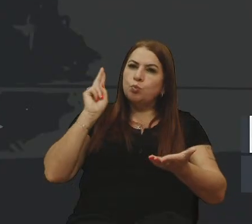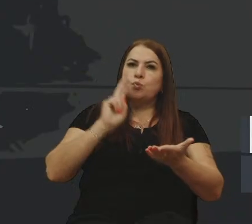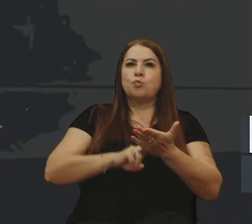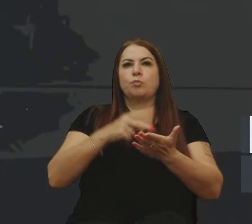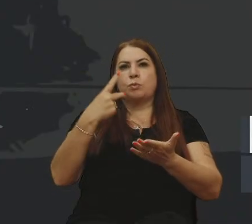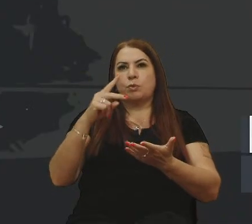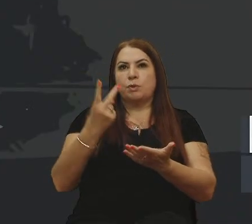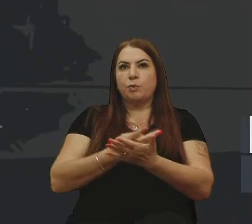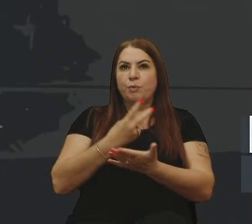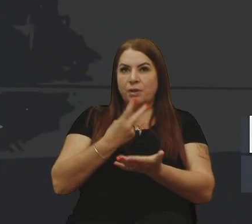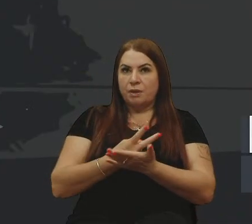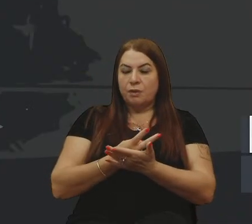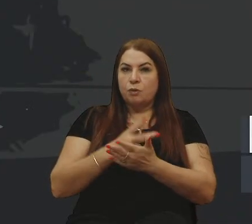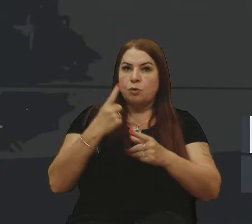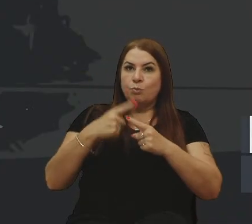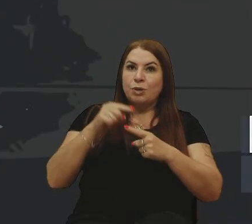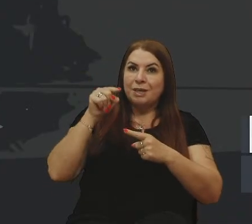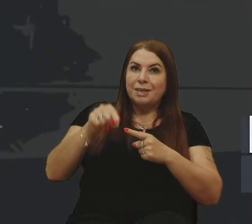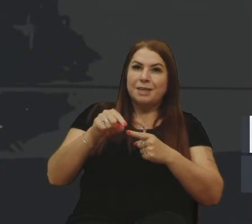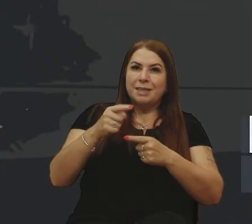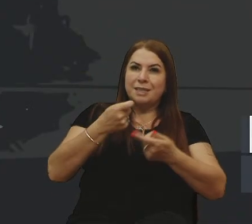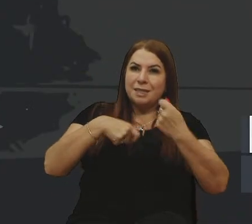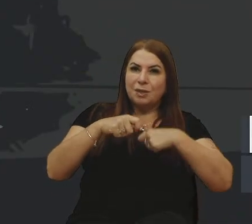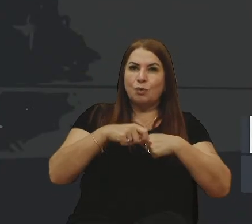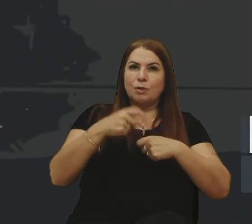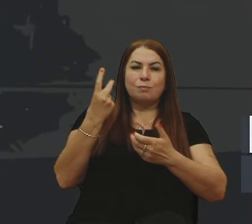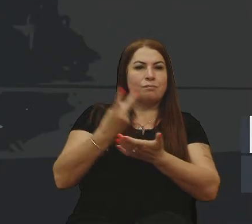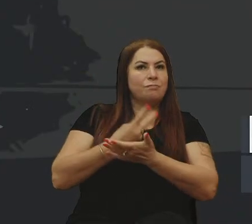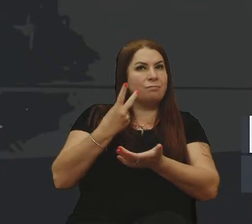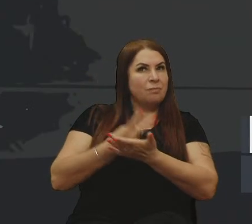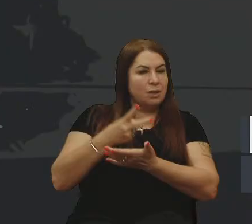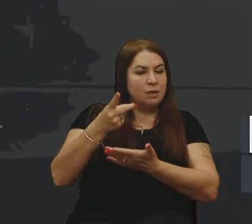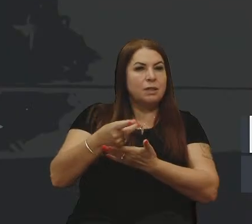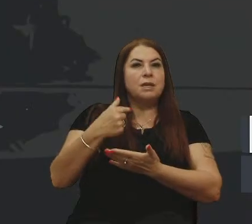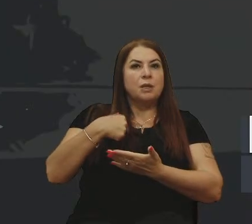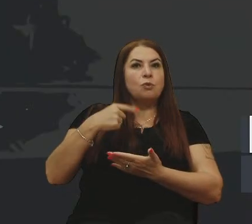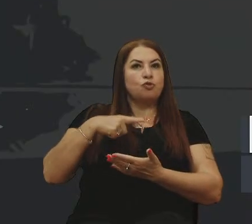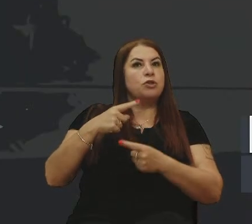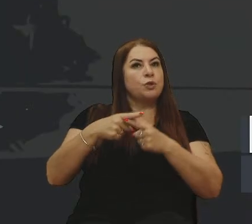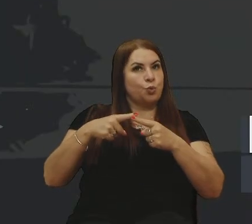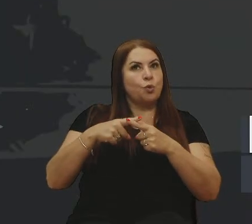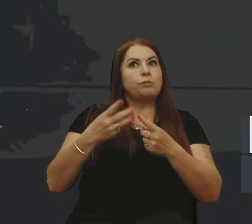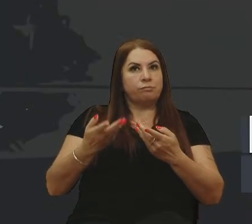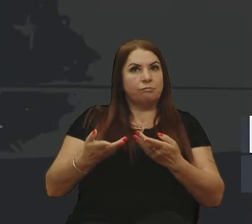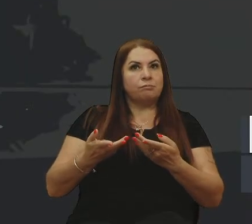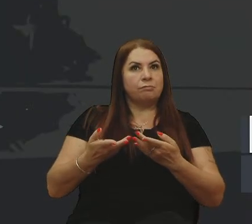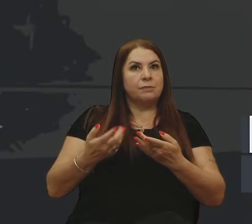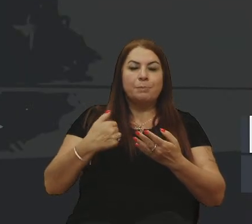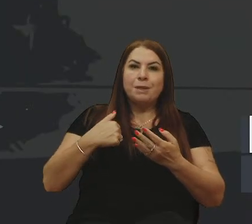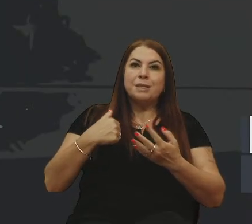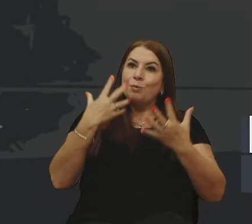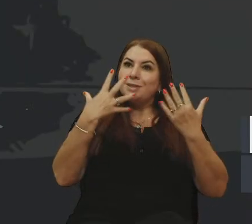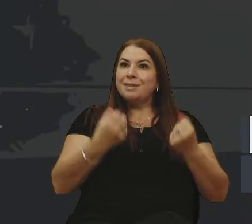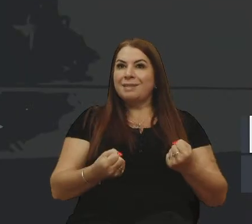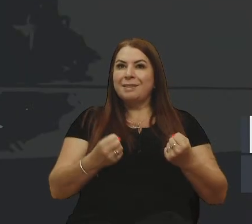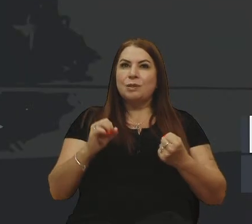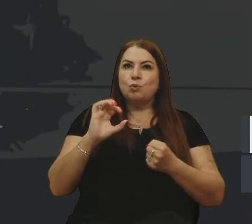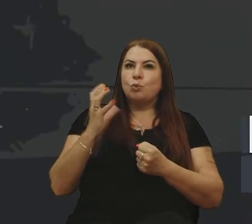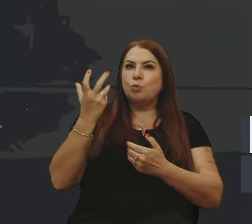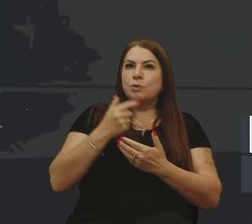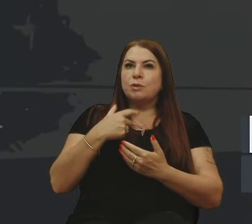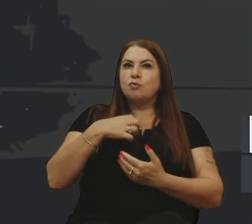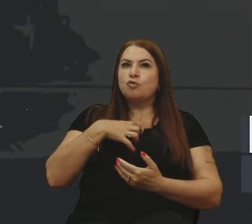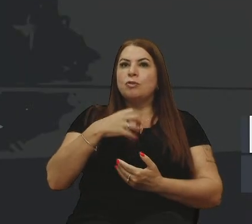erro. Porque nesse negócio aí que deu muito errado, eu tinha sócios. Mas eu permiti que tudo acontecesse do